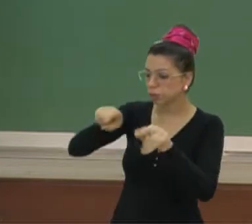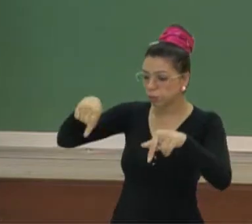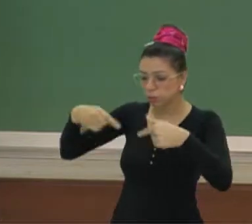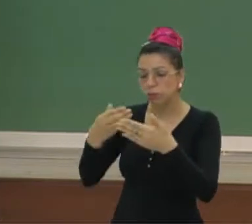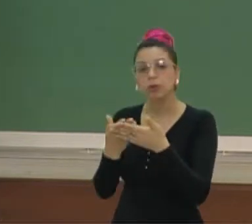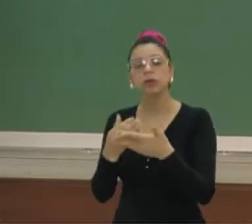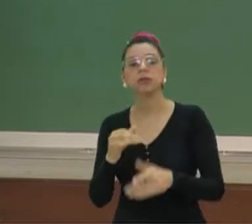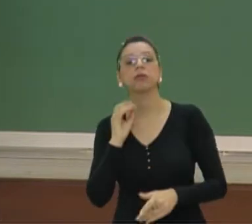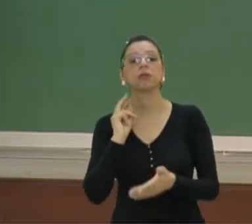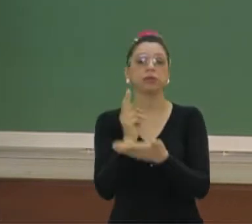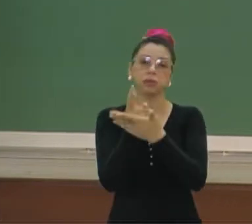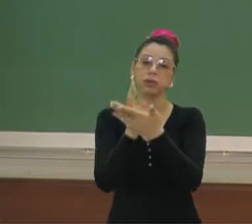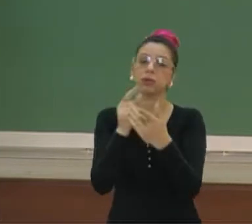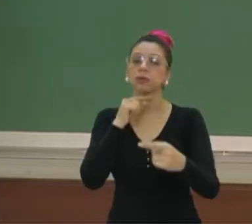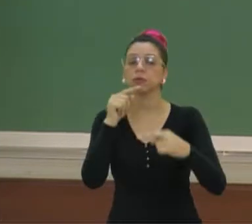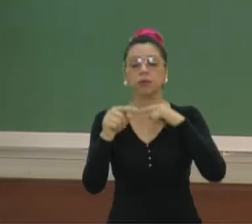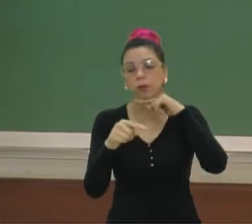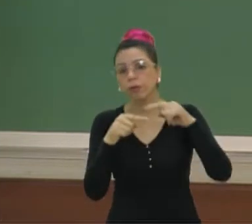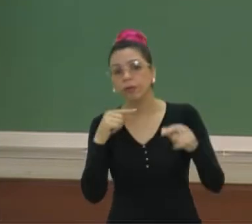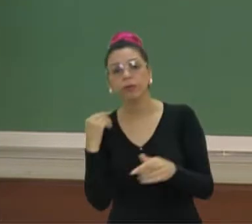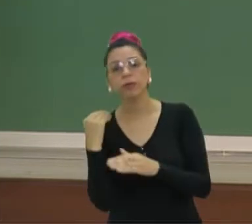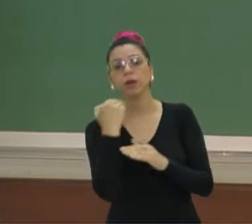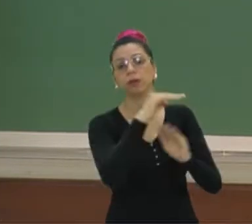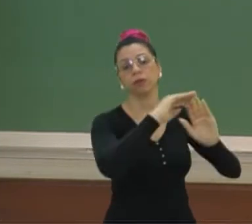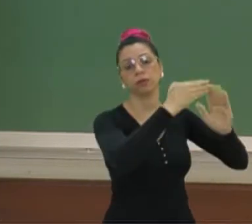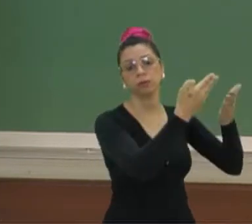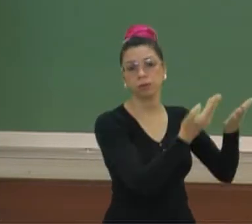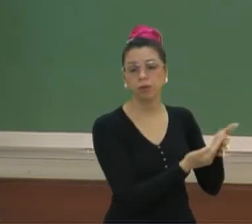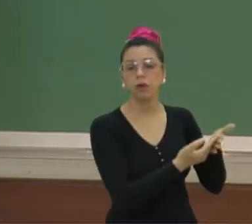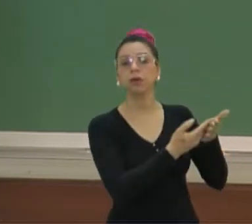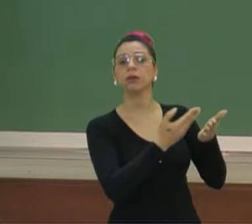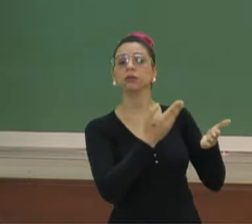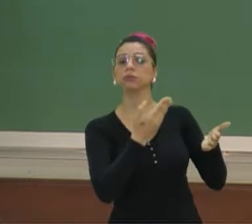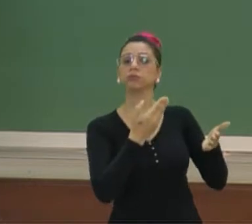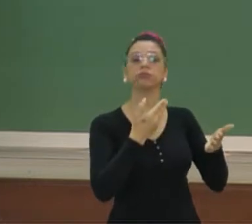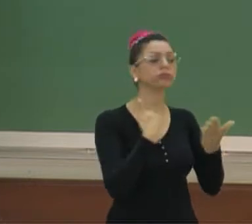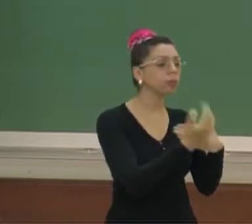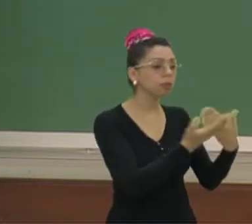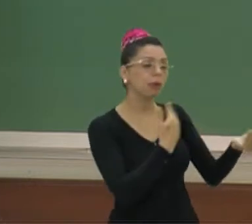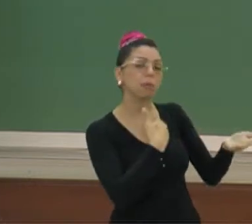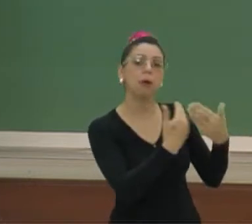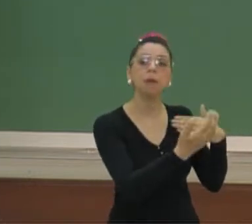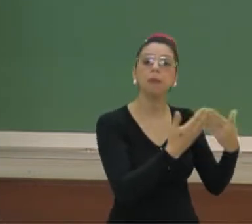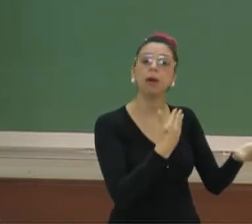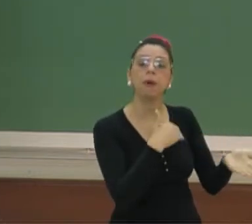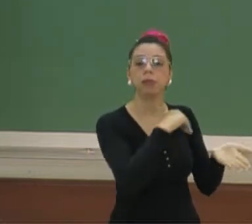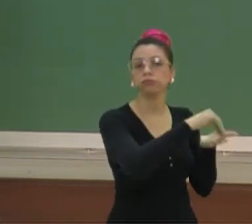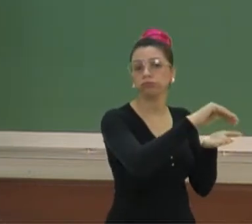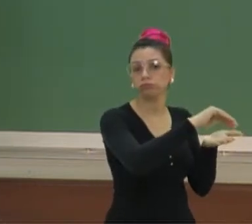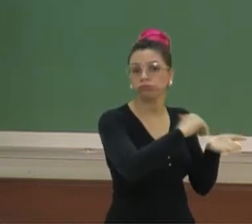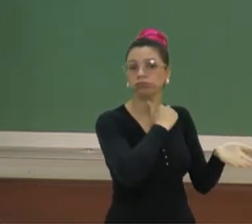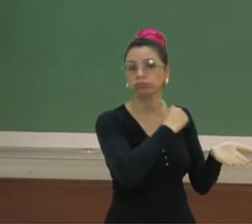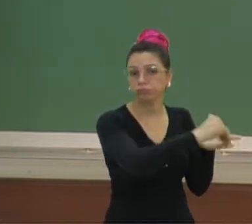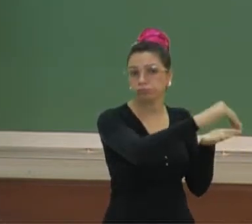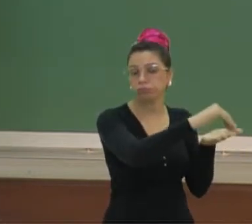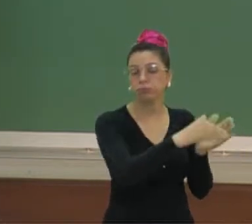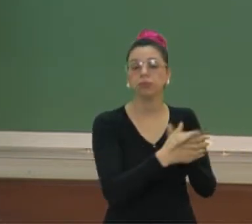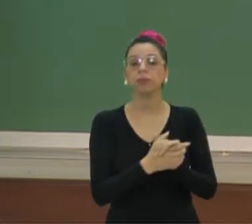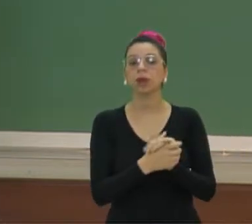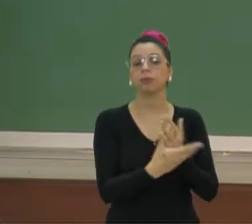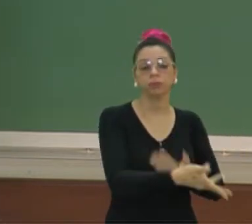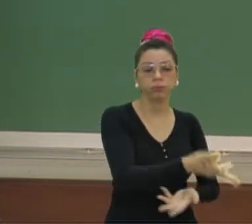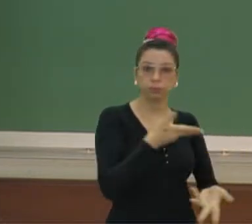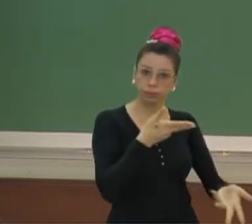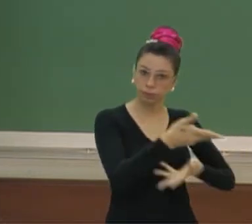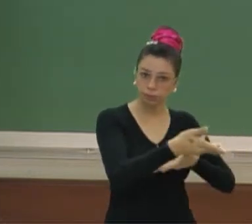as dúvidas, troca uma ideia com a equipe pedagógica da sua escola, com a direção da sua escola, que vai auxiliar vocês nesse